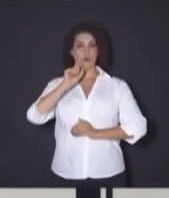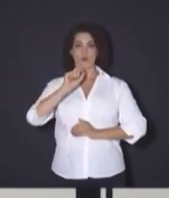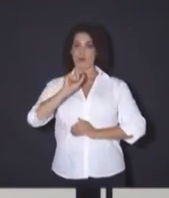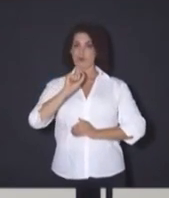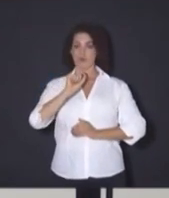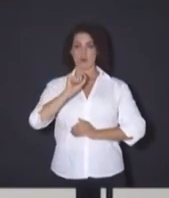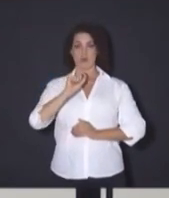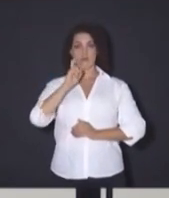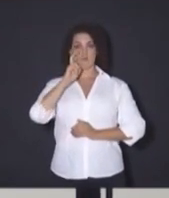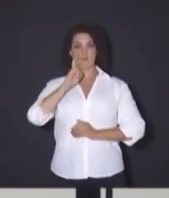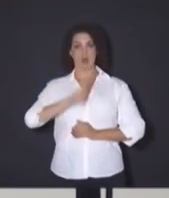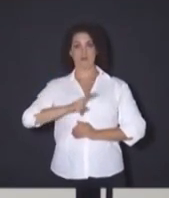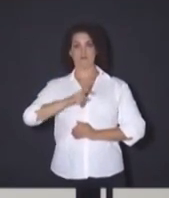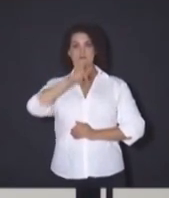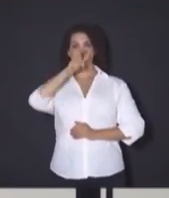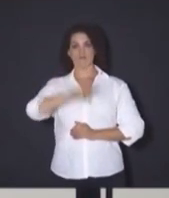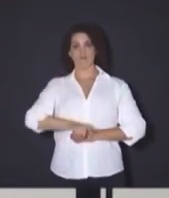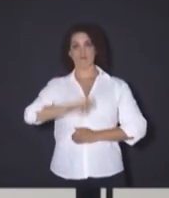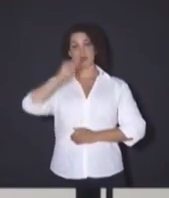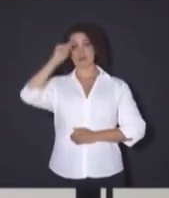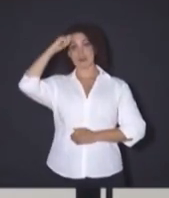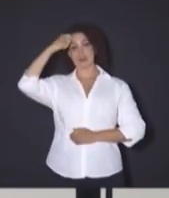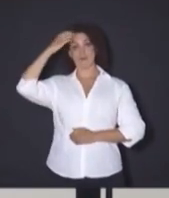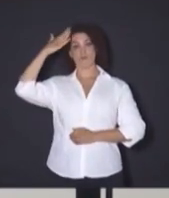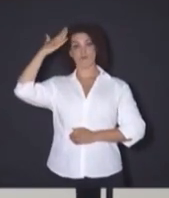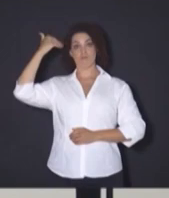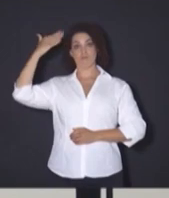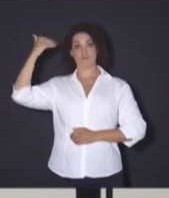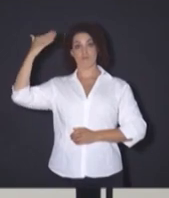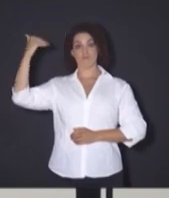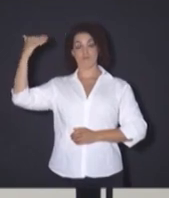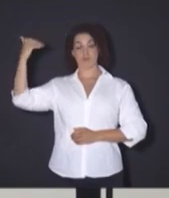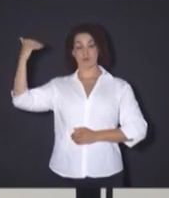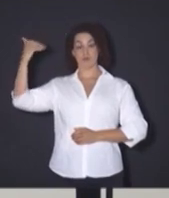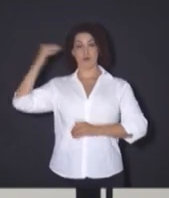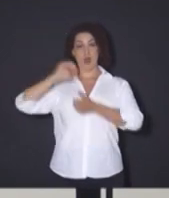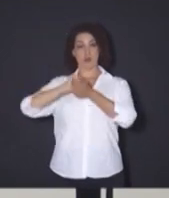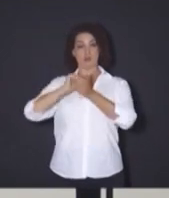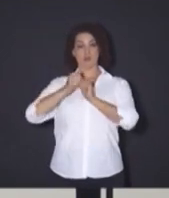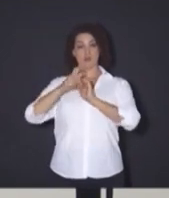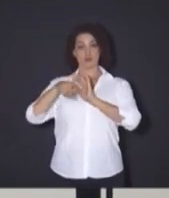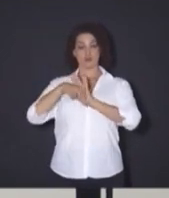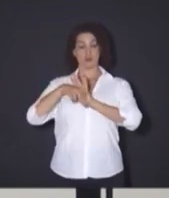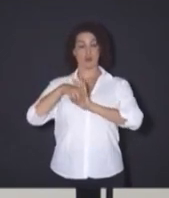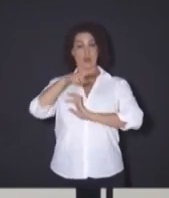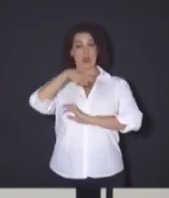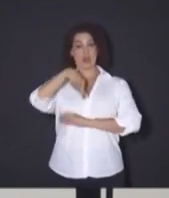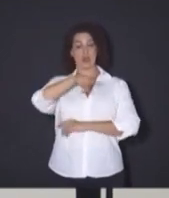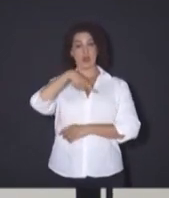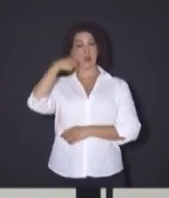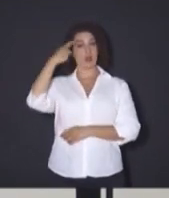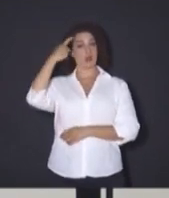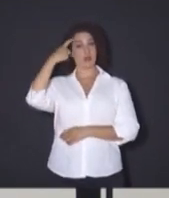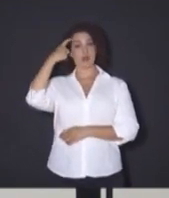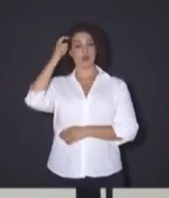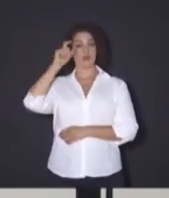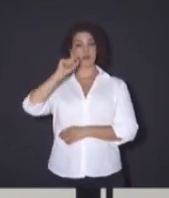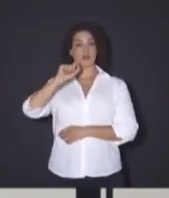ver negros artistas, não é, que acham que